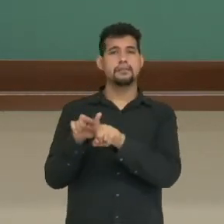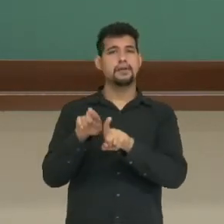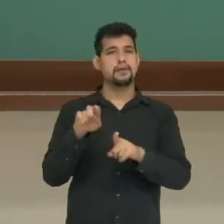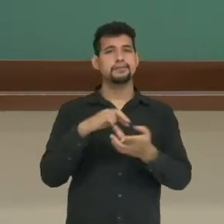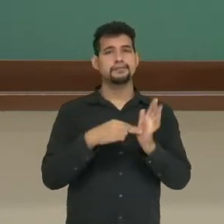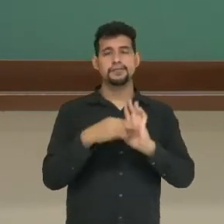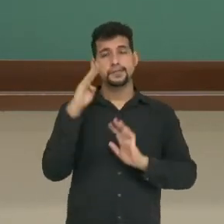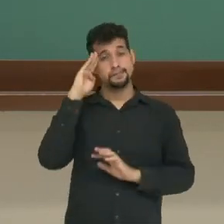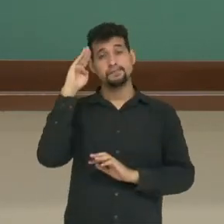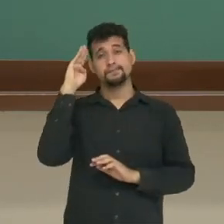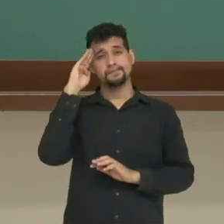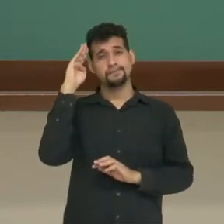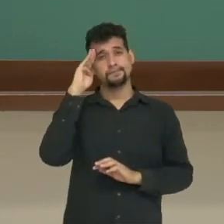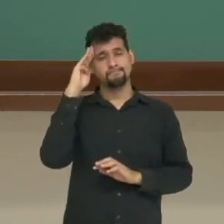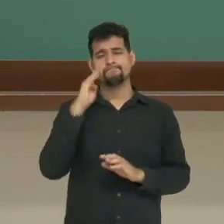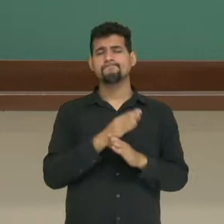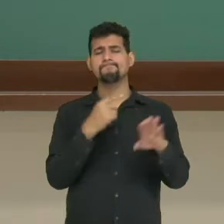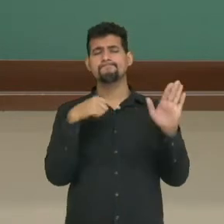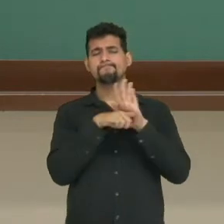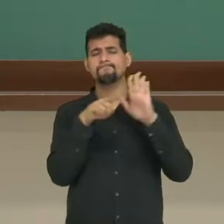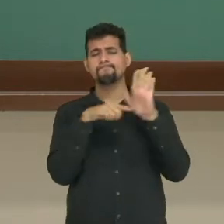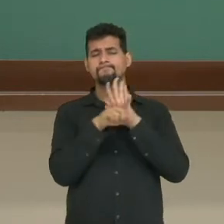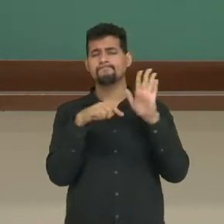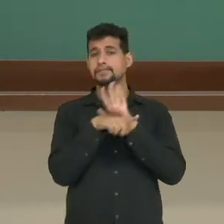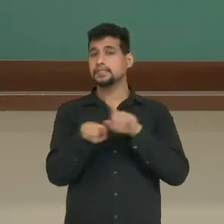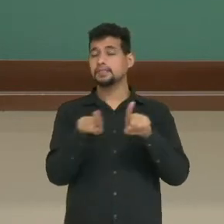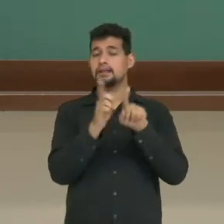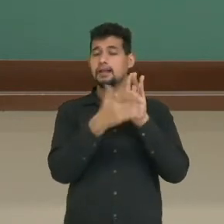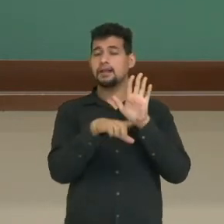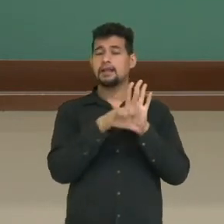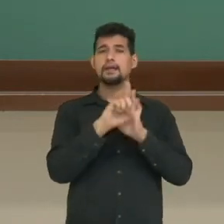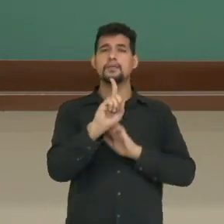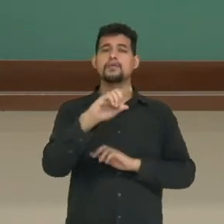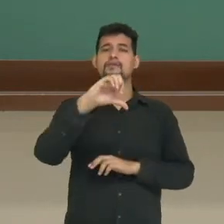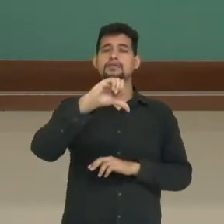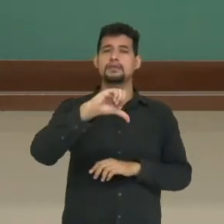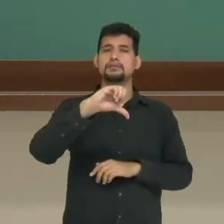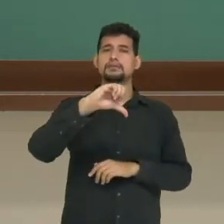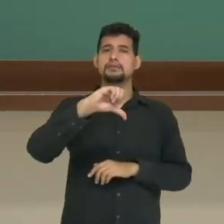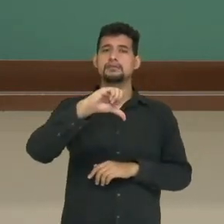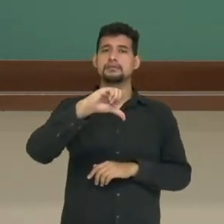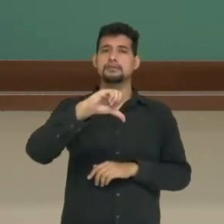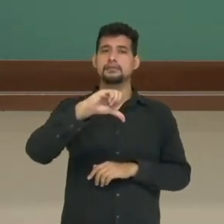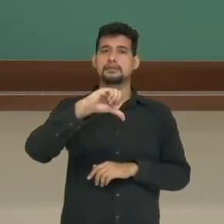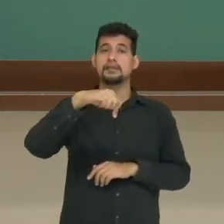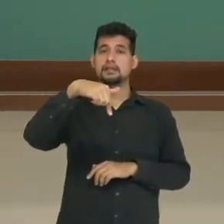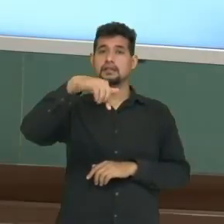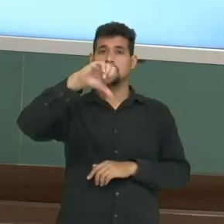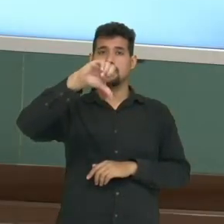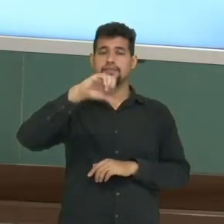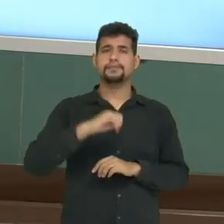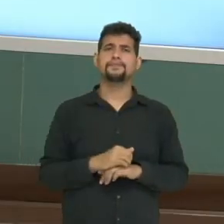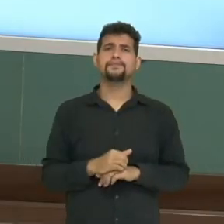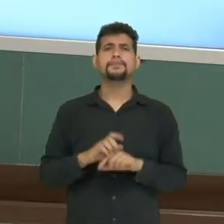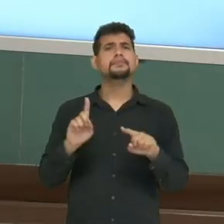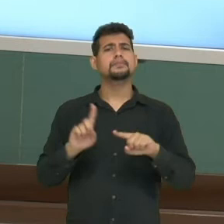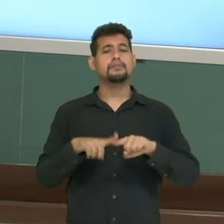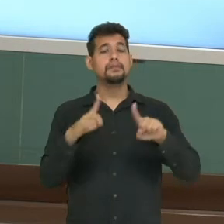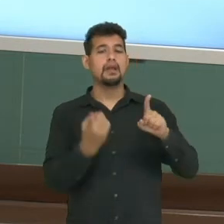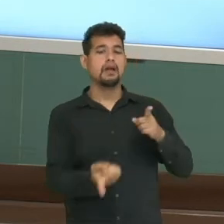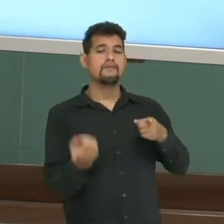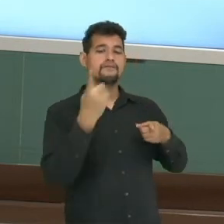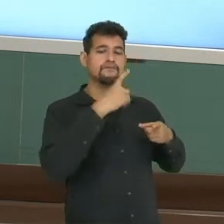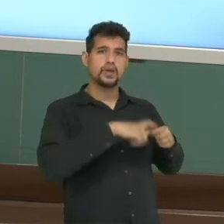anistia é o principal ponto de questionamento à lei da anistia de 1979. e 79. O retorno